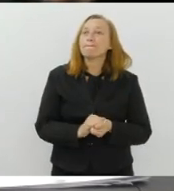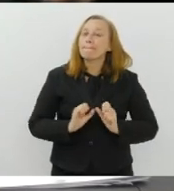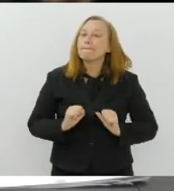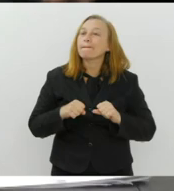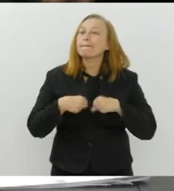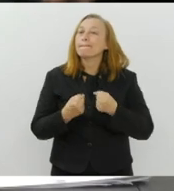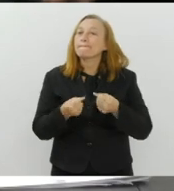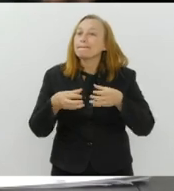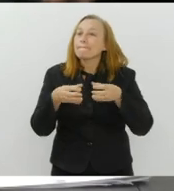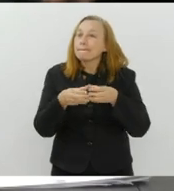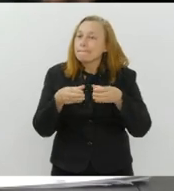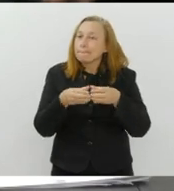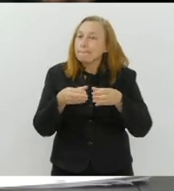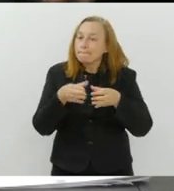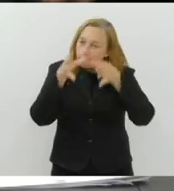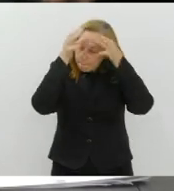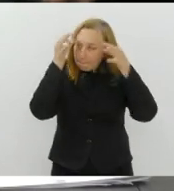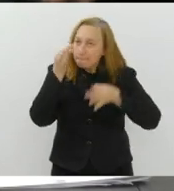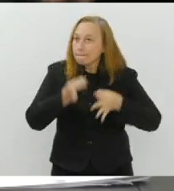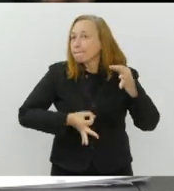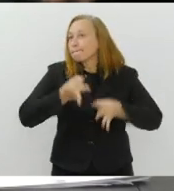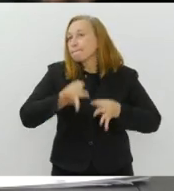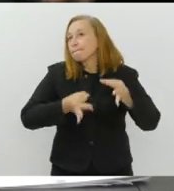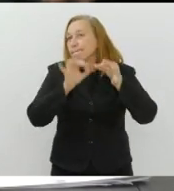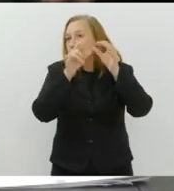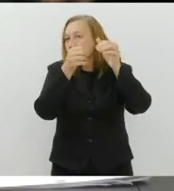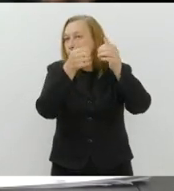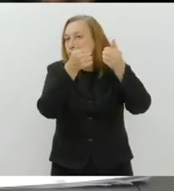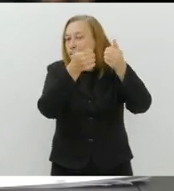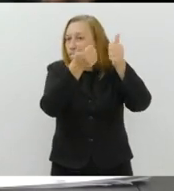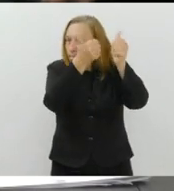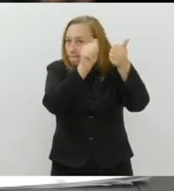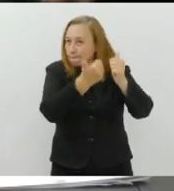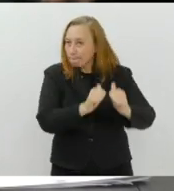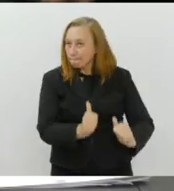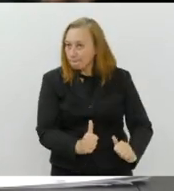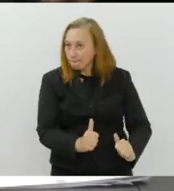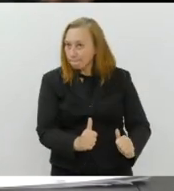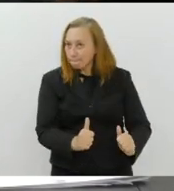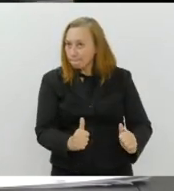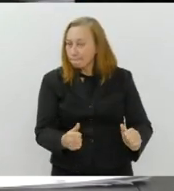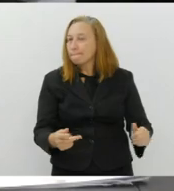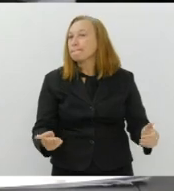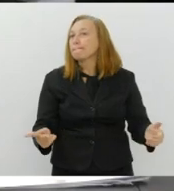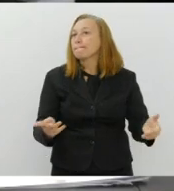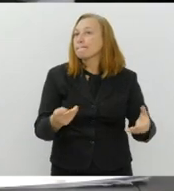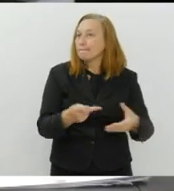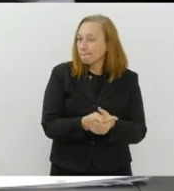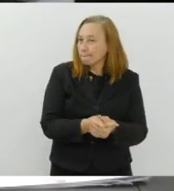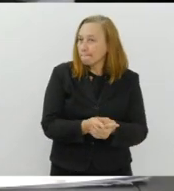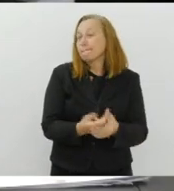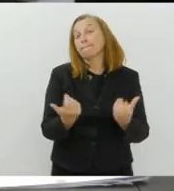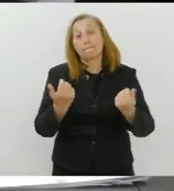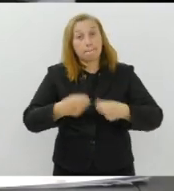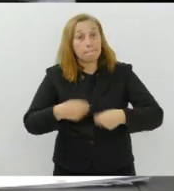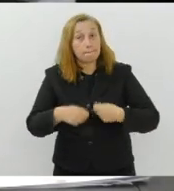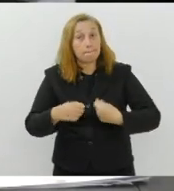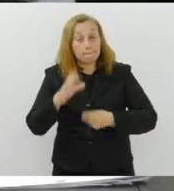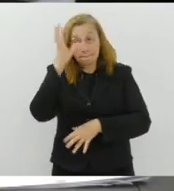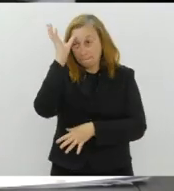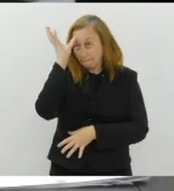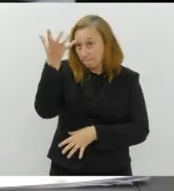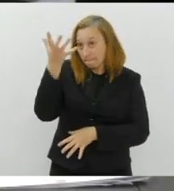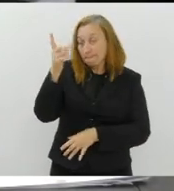esforço coletivo no tribunal para analisar as ações que estavam pendentes e que há muito tempo precisavam de